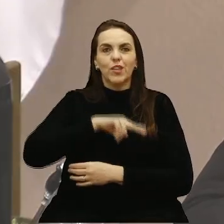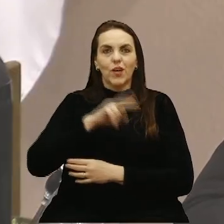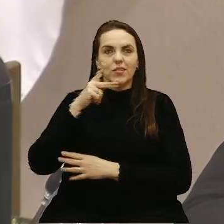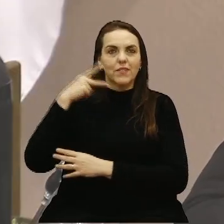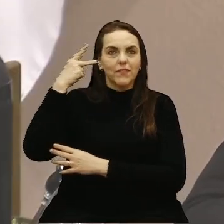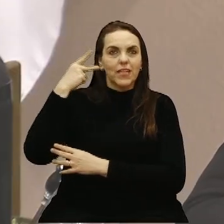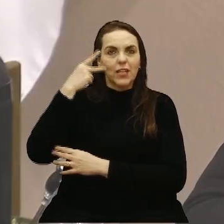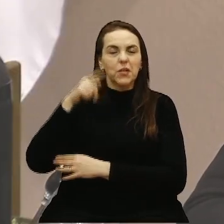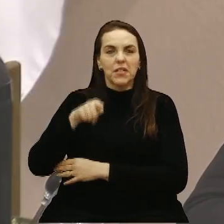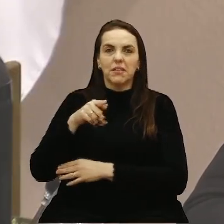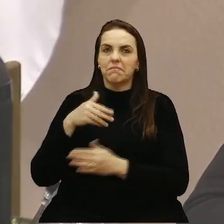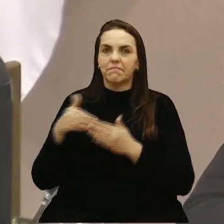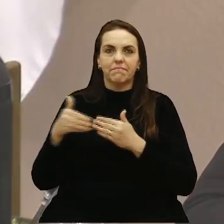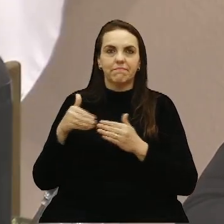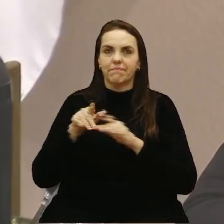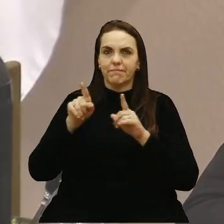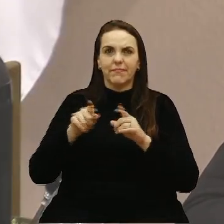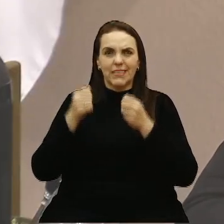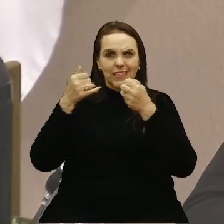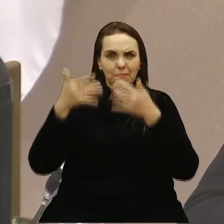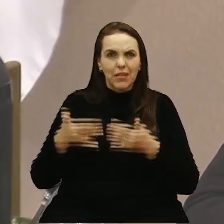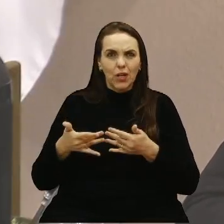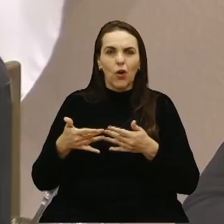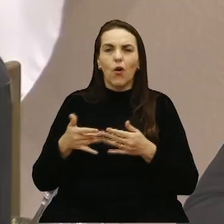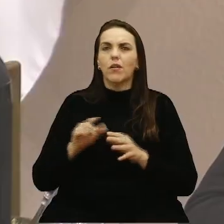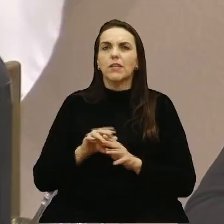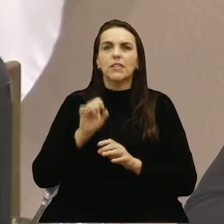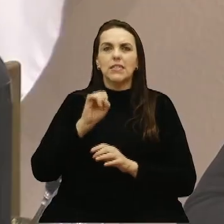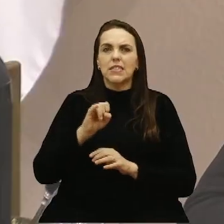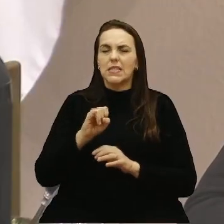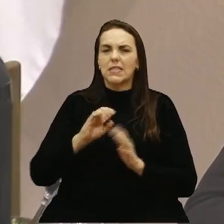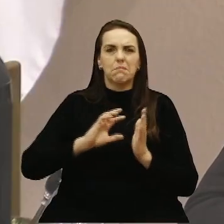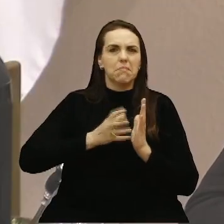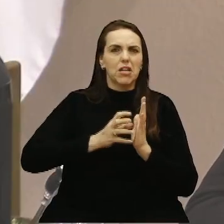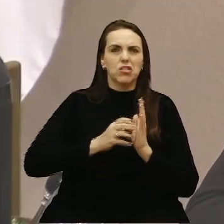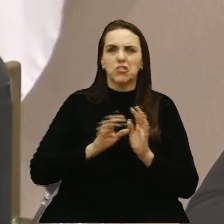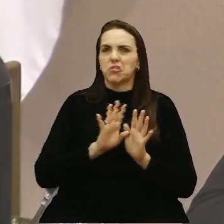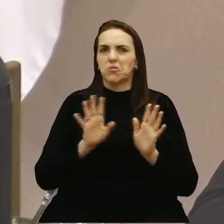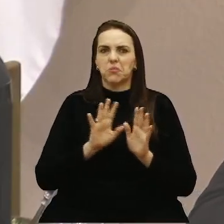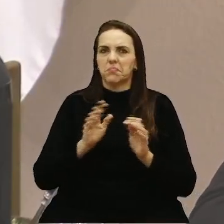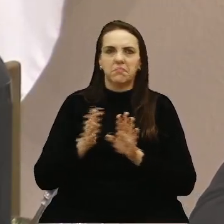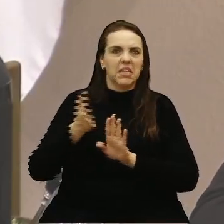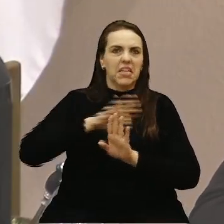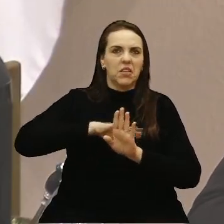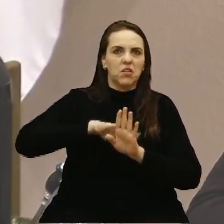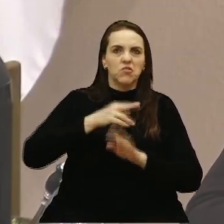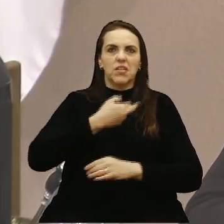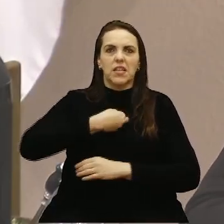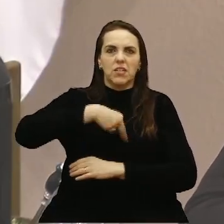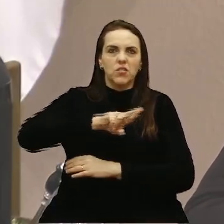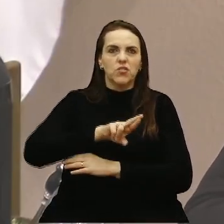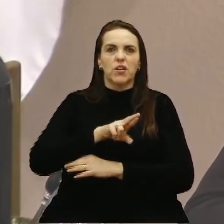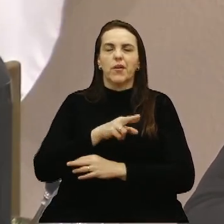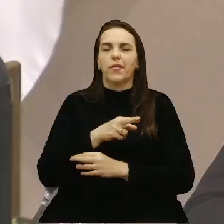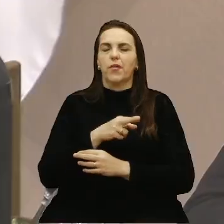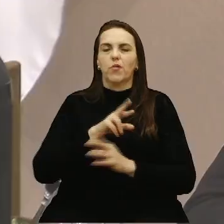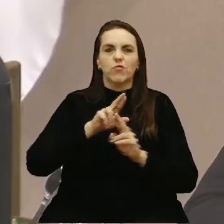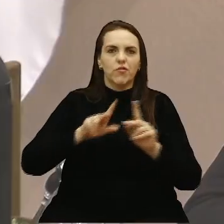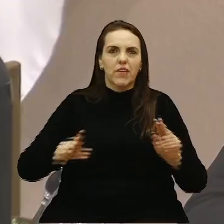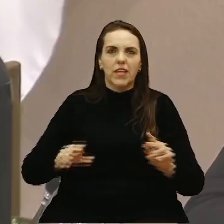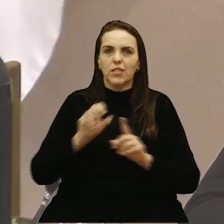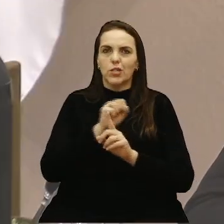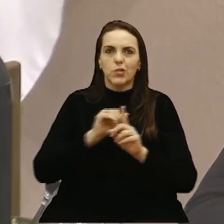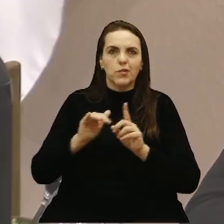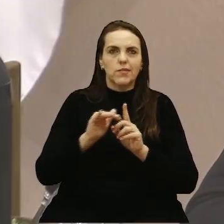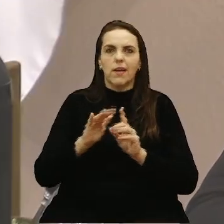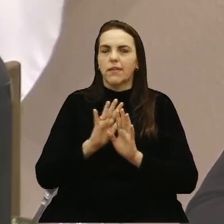aqui, independente, como o senhor bem pontuou, de siglas partidárias, posições políticas, religiosas, né, diferenças sociais que